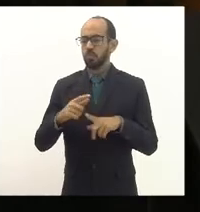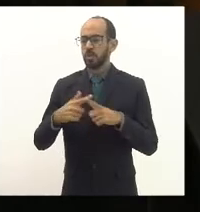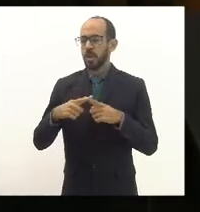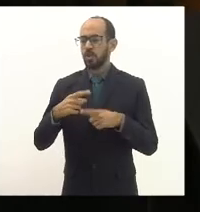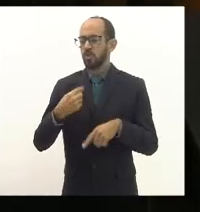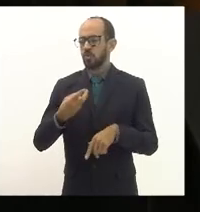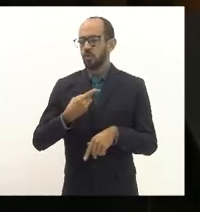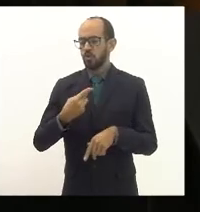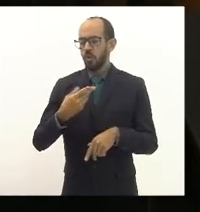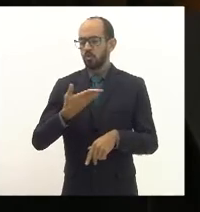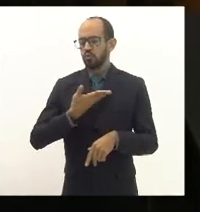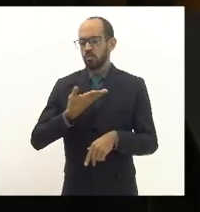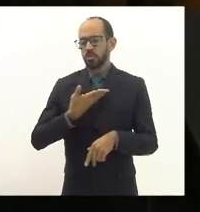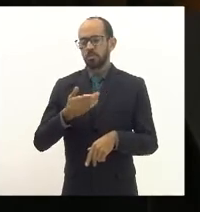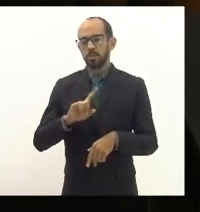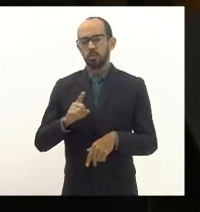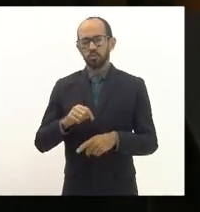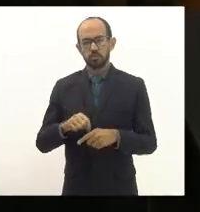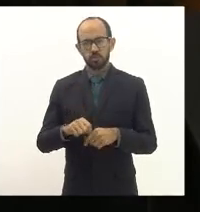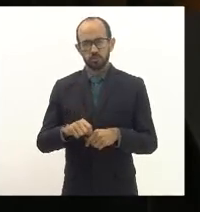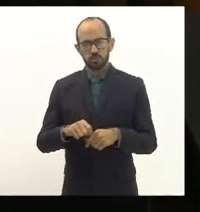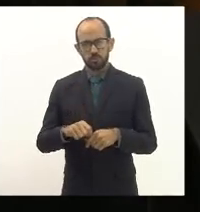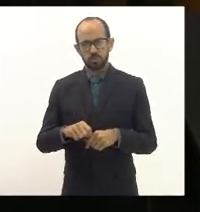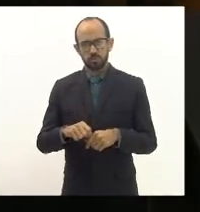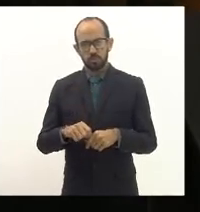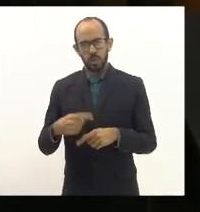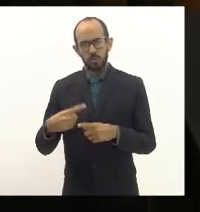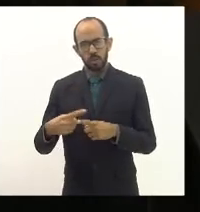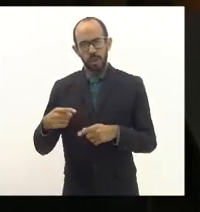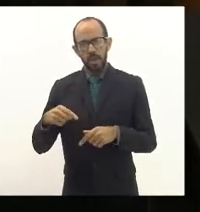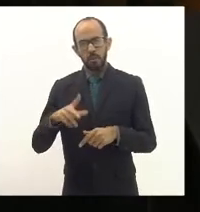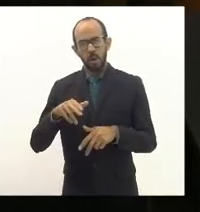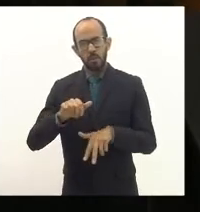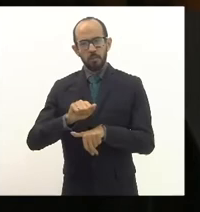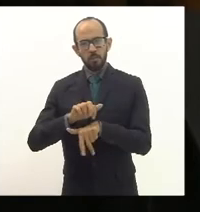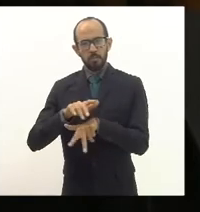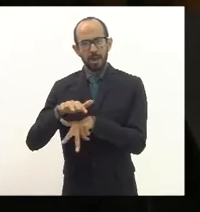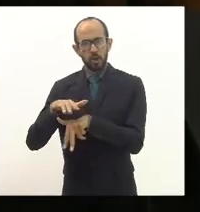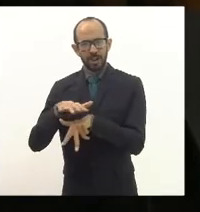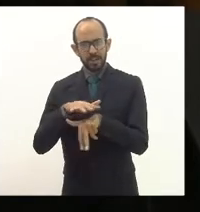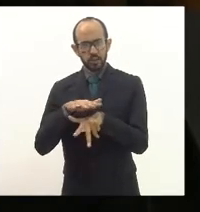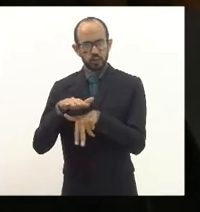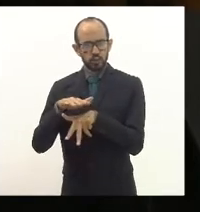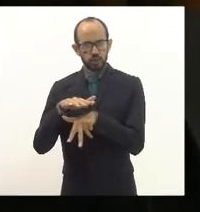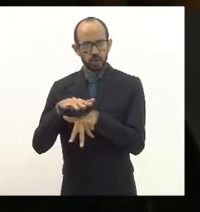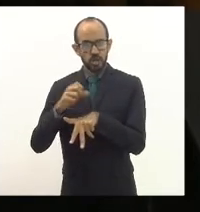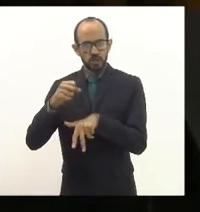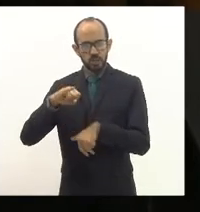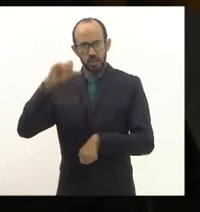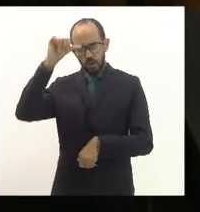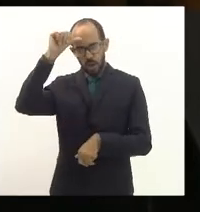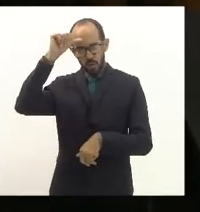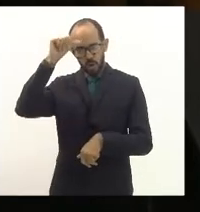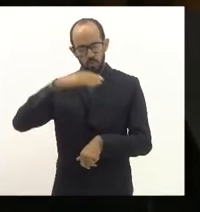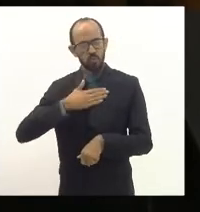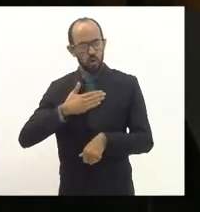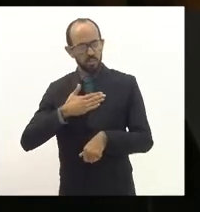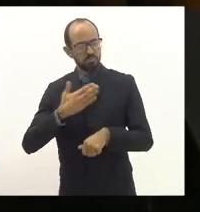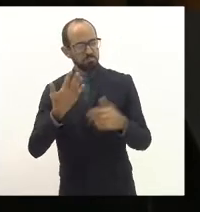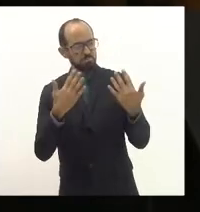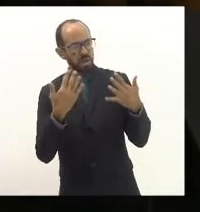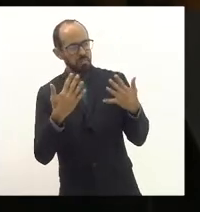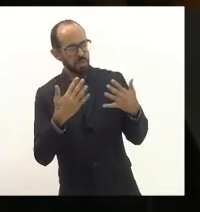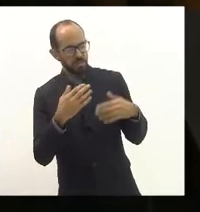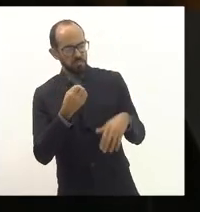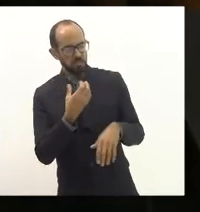é assim que funciona. É como se fossem marionetes. Quem o governador Cláudio Castro gosta,